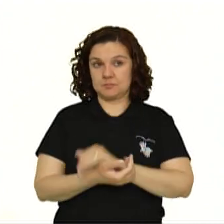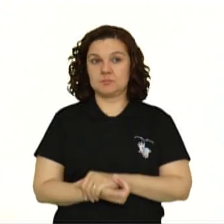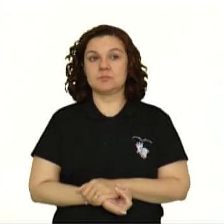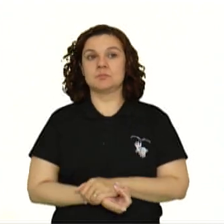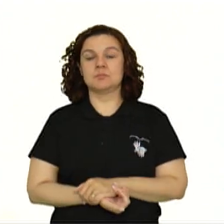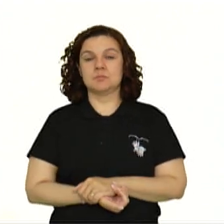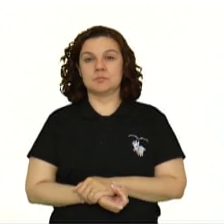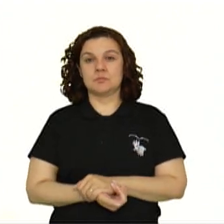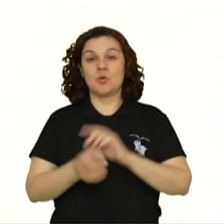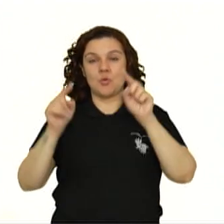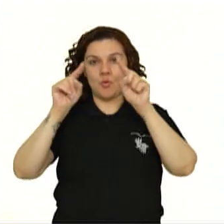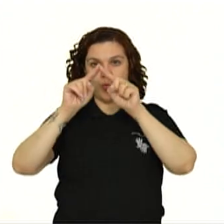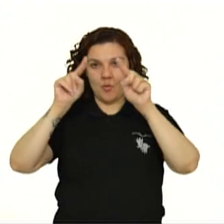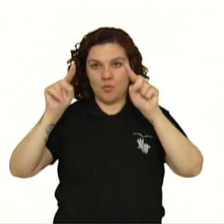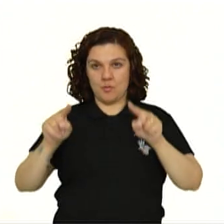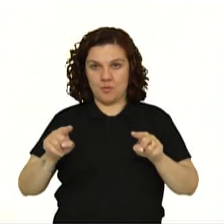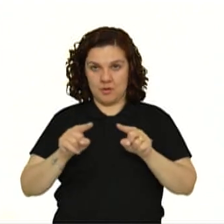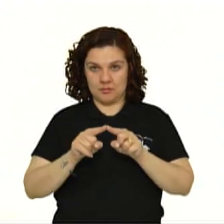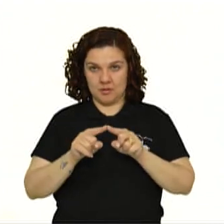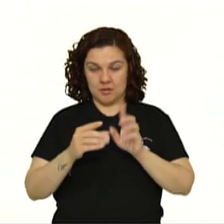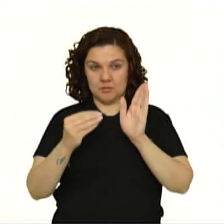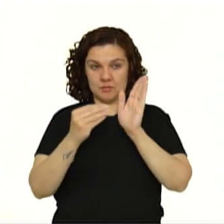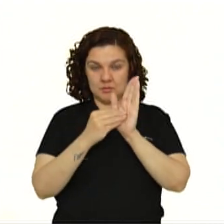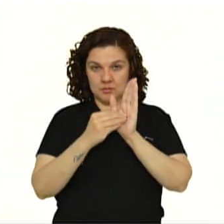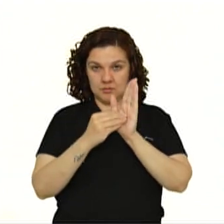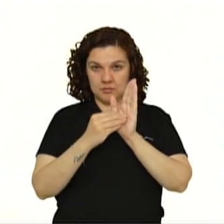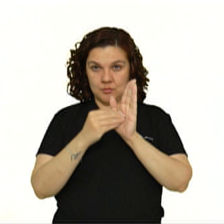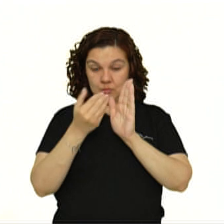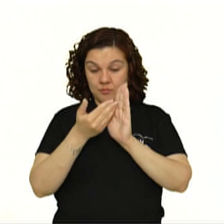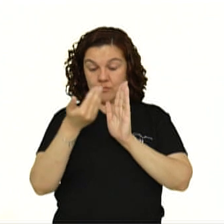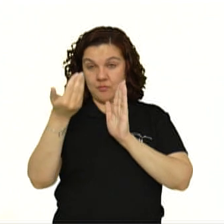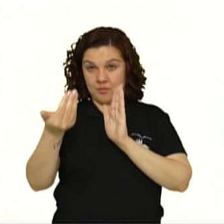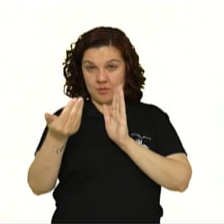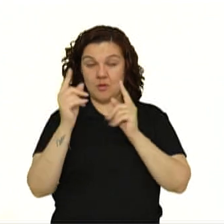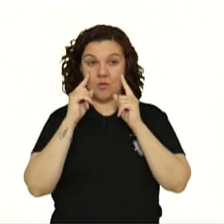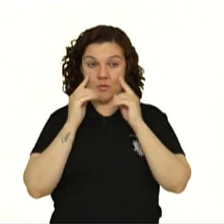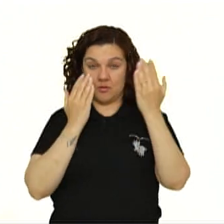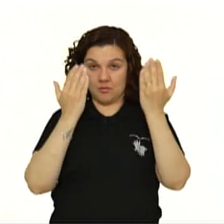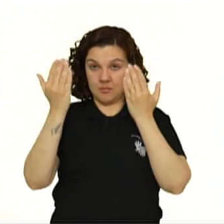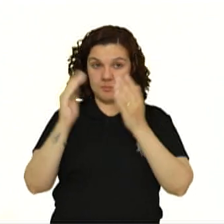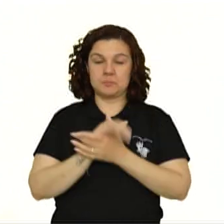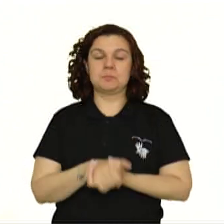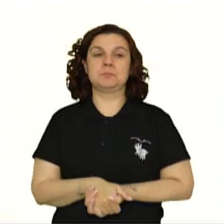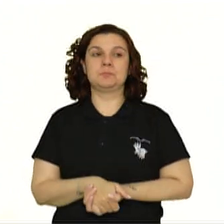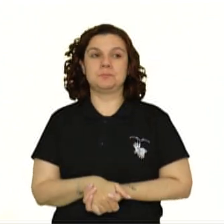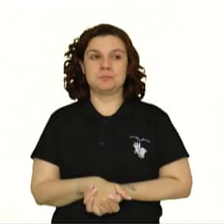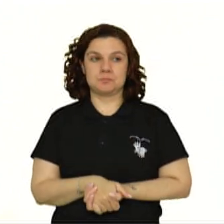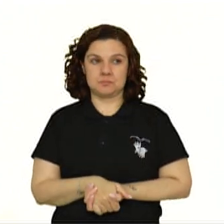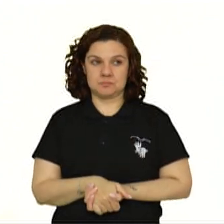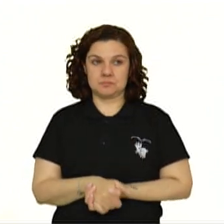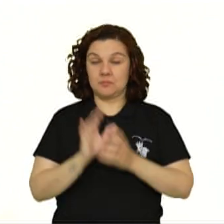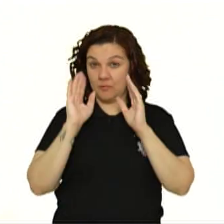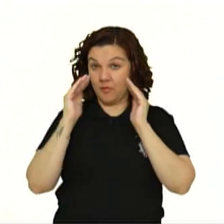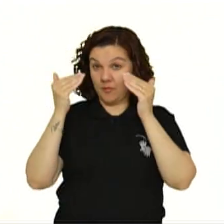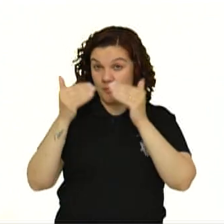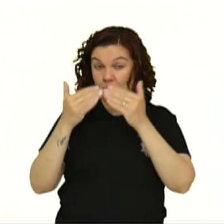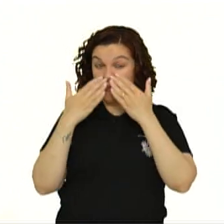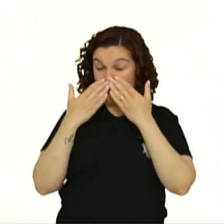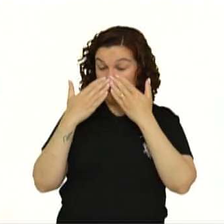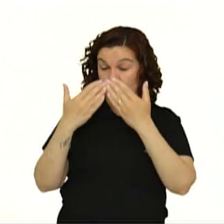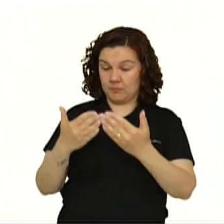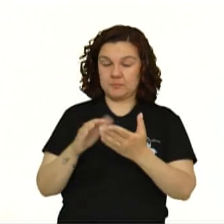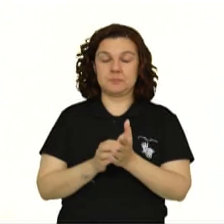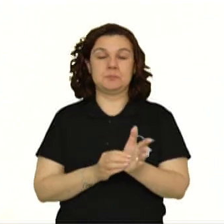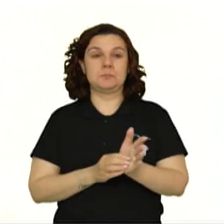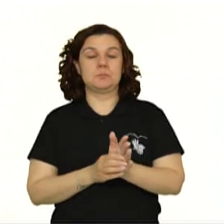quadrado o inscrito e um circunscrito. Vamos fazer uma breve comparação, tá? Breve comparação, porque a gente vai focar no